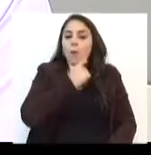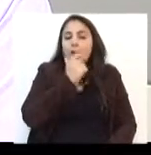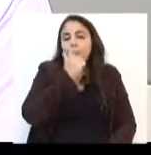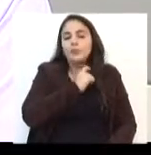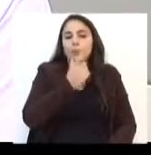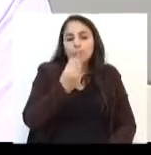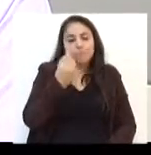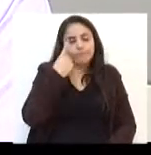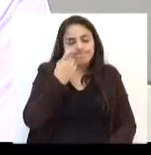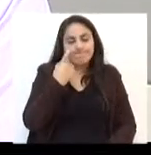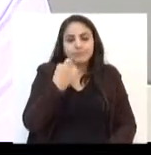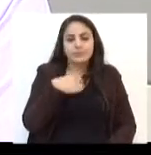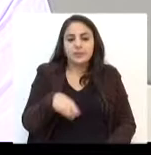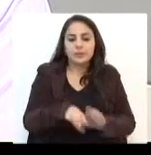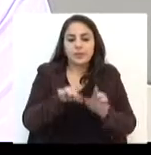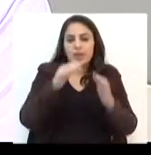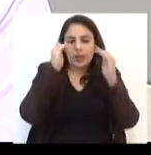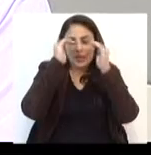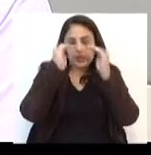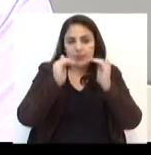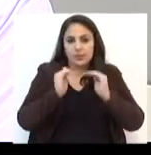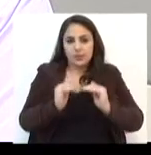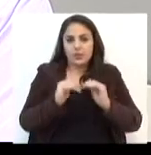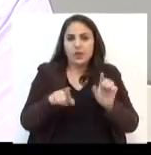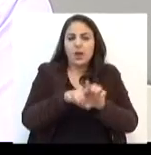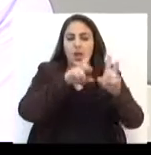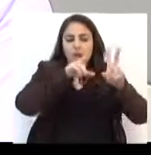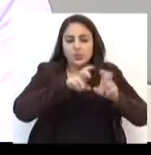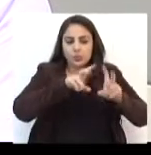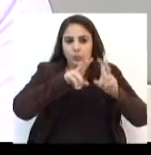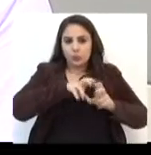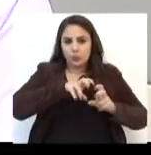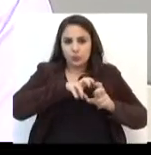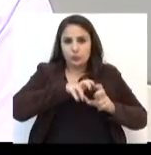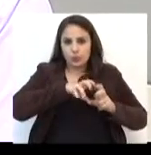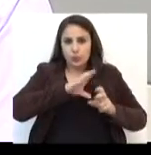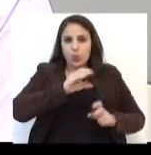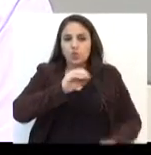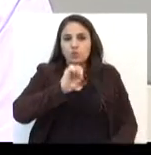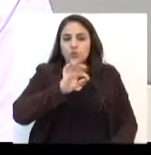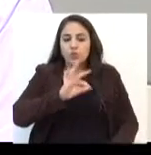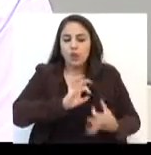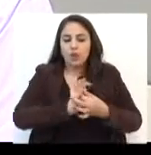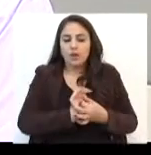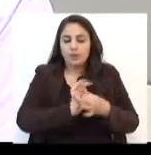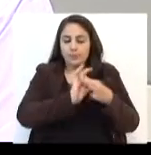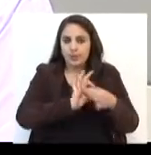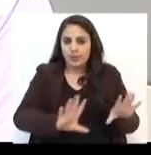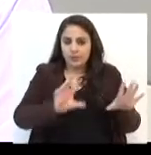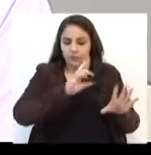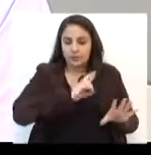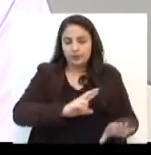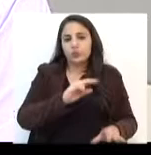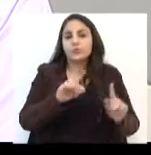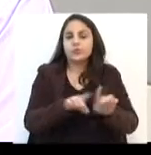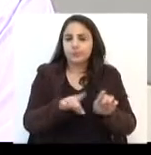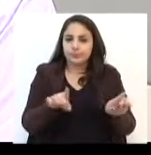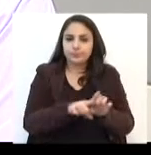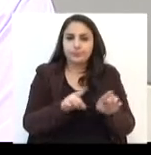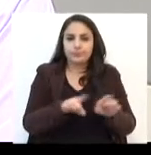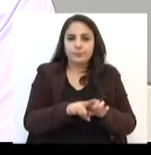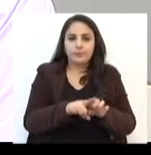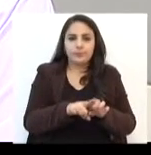achei muito interessante e que respeitou tanto a questão constitucional, né, da liberdade religiosa, como